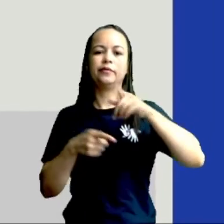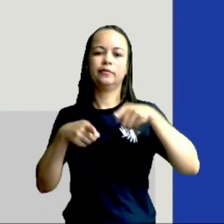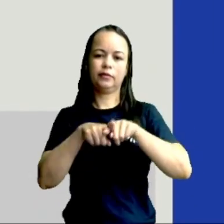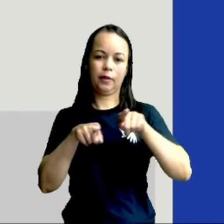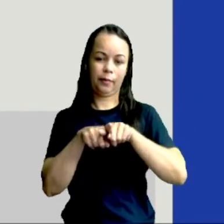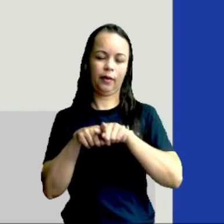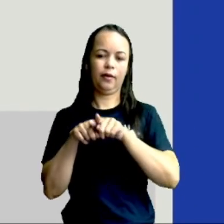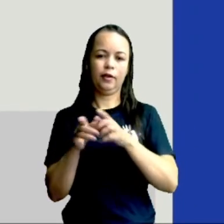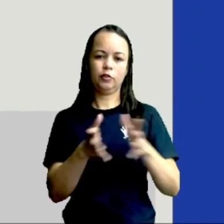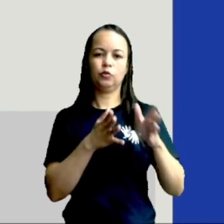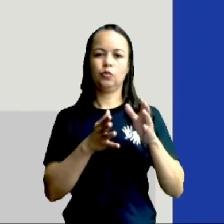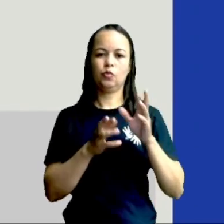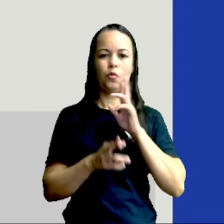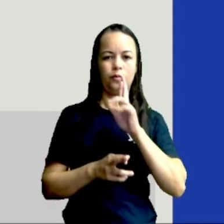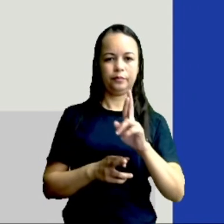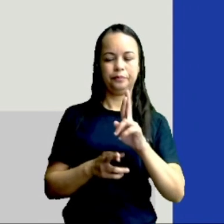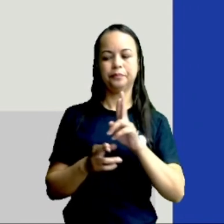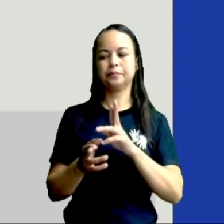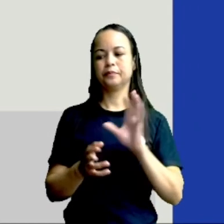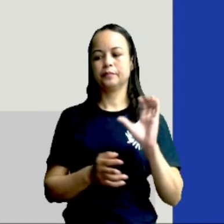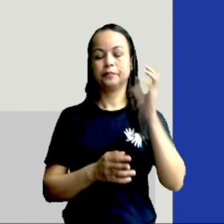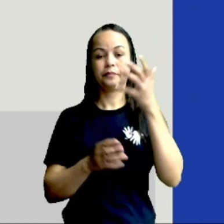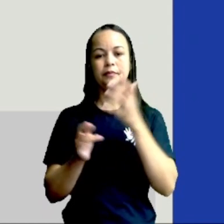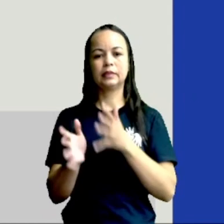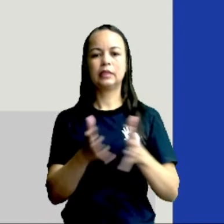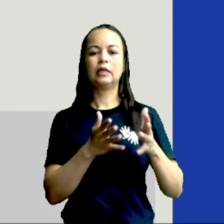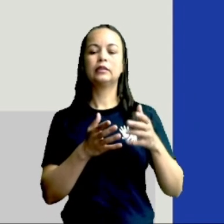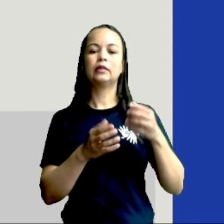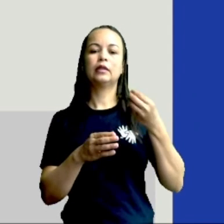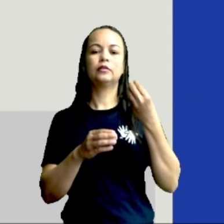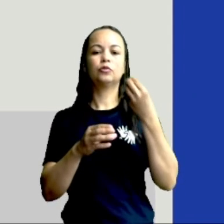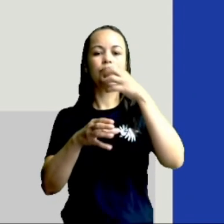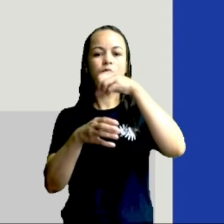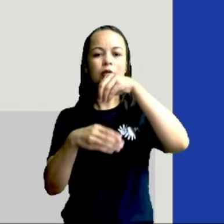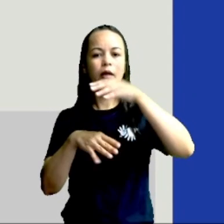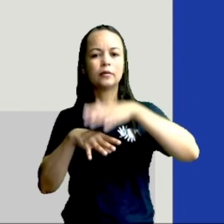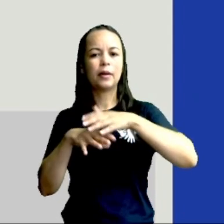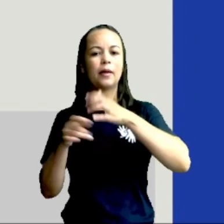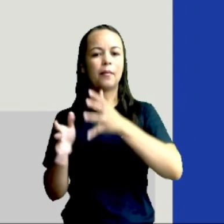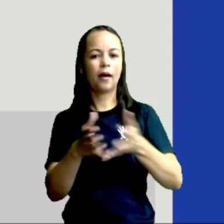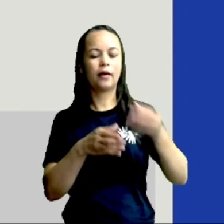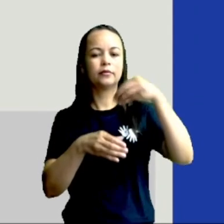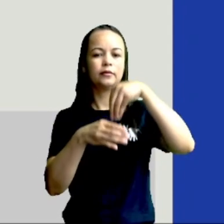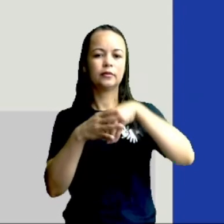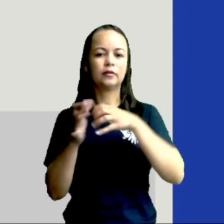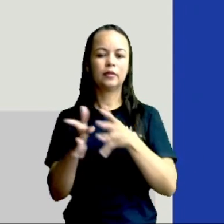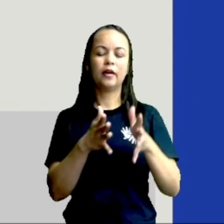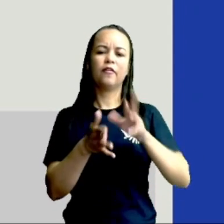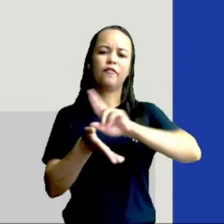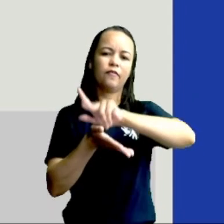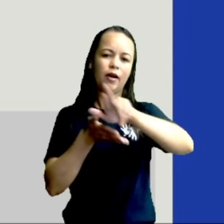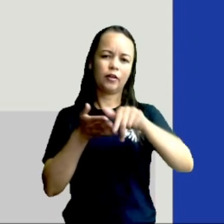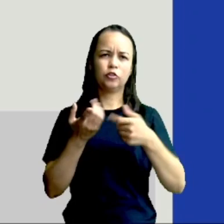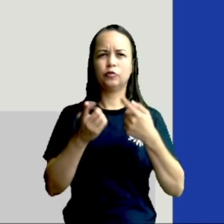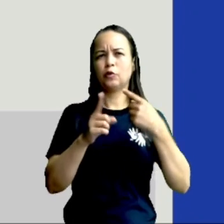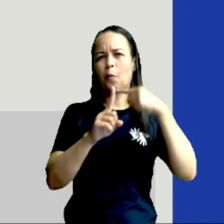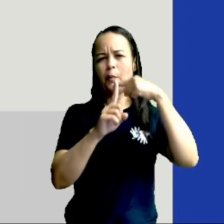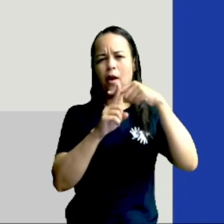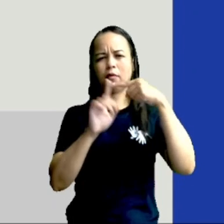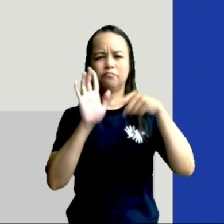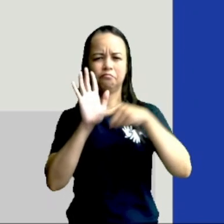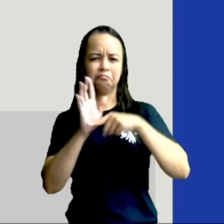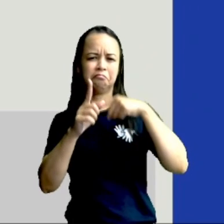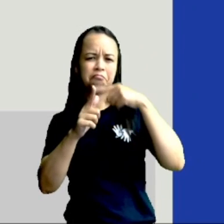dentro de expressão numérica, a gente vai ter essa relação de operação de vários termos, com adição,